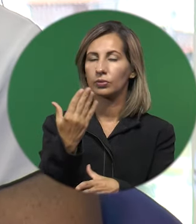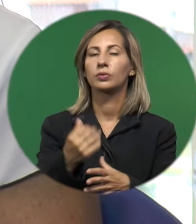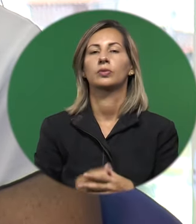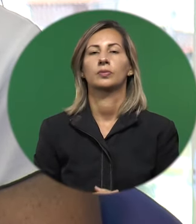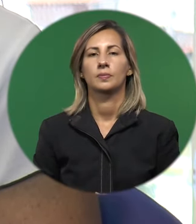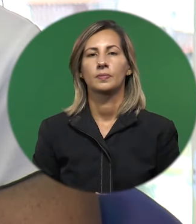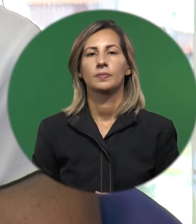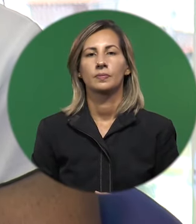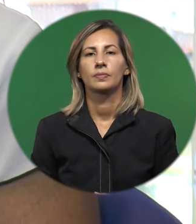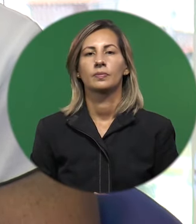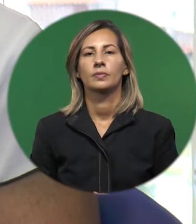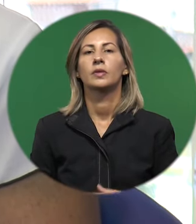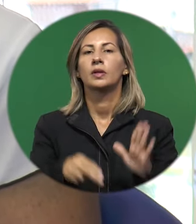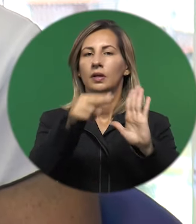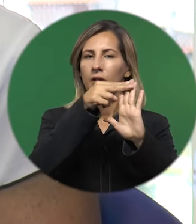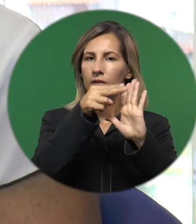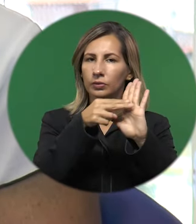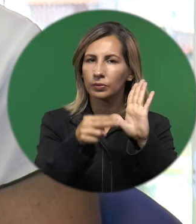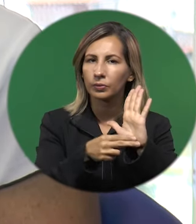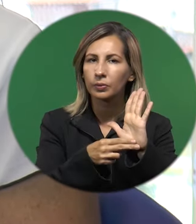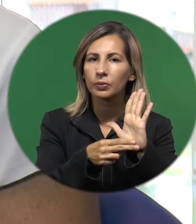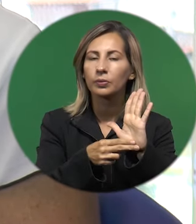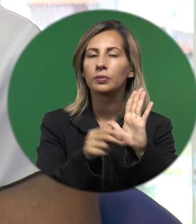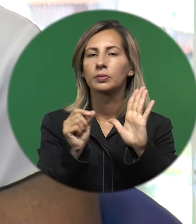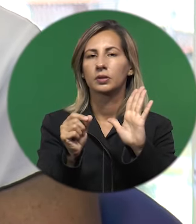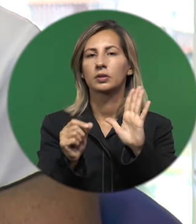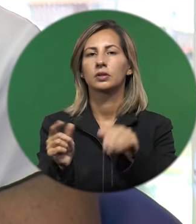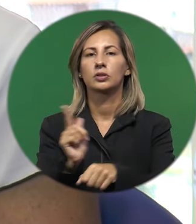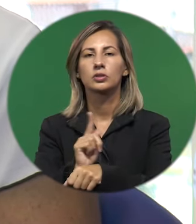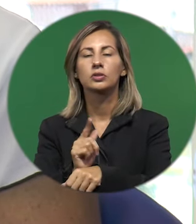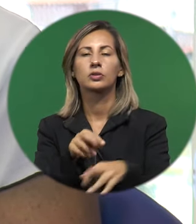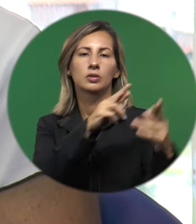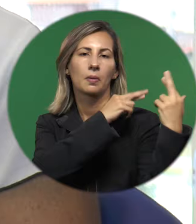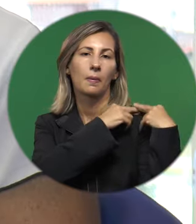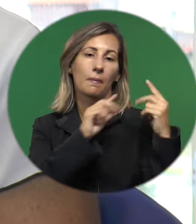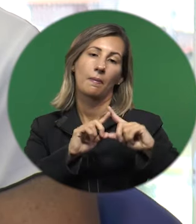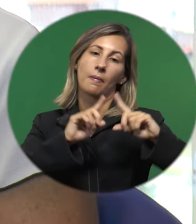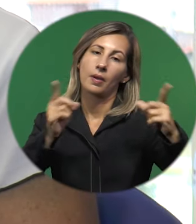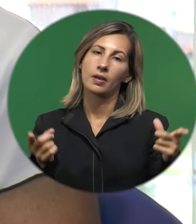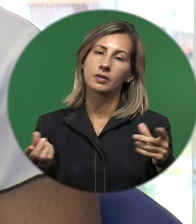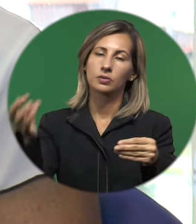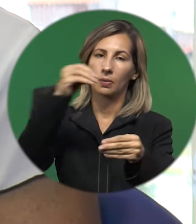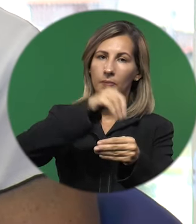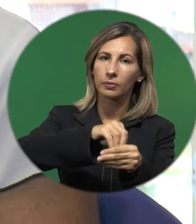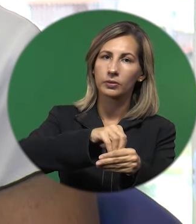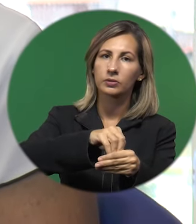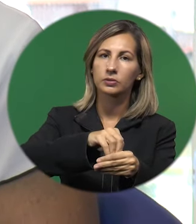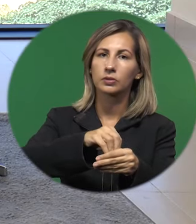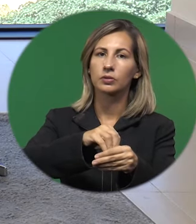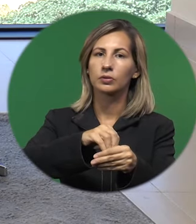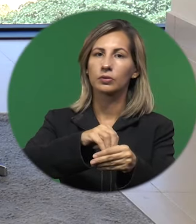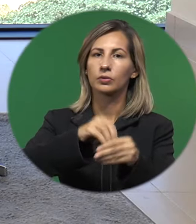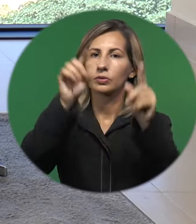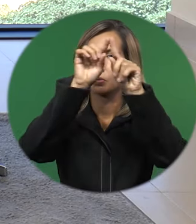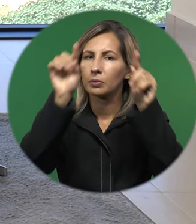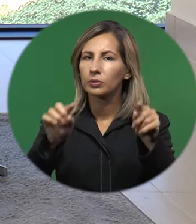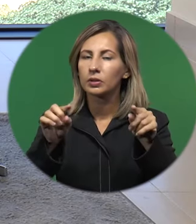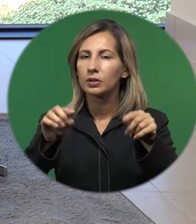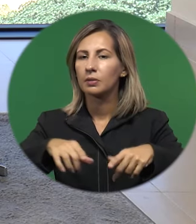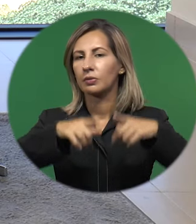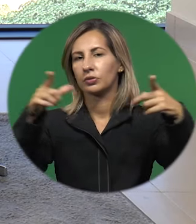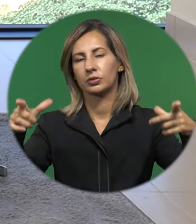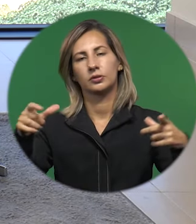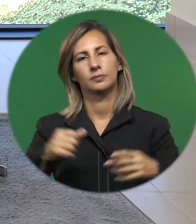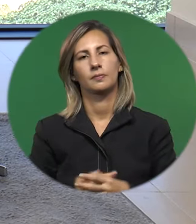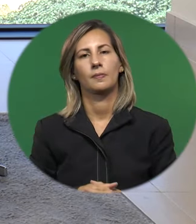elaborou a norma que trata, né, da gestão por competência, mas é a implantação do modelo da forma